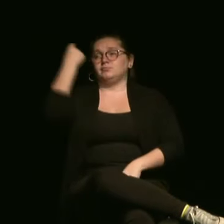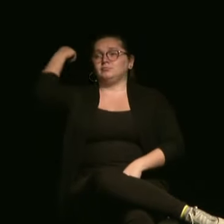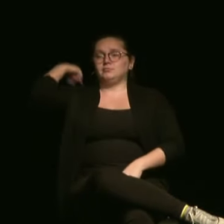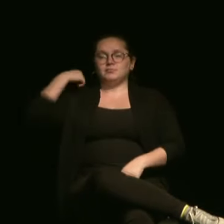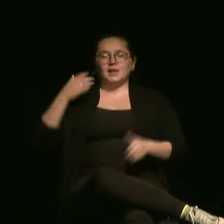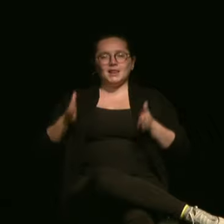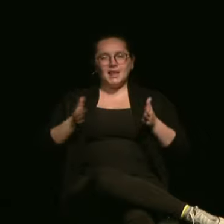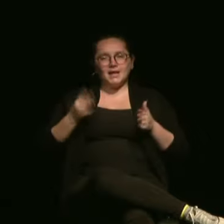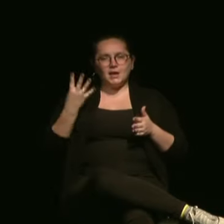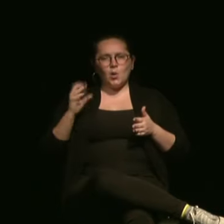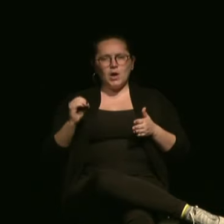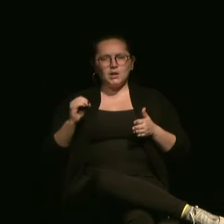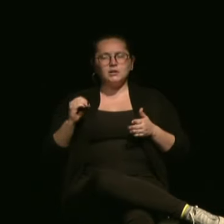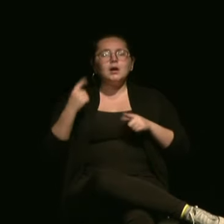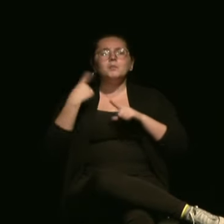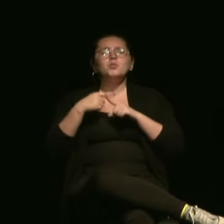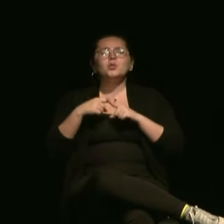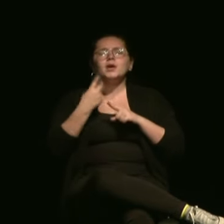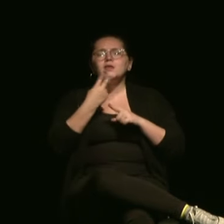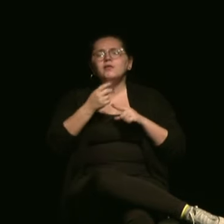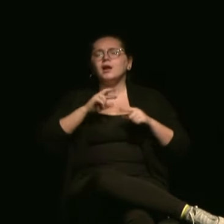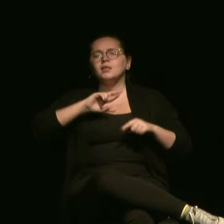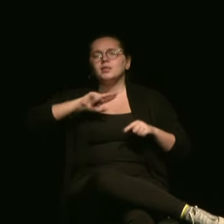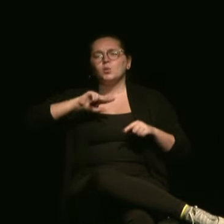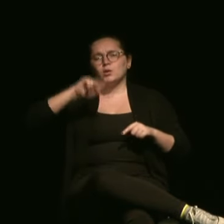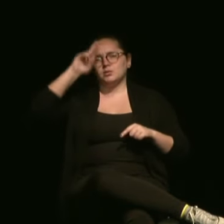não fez um filme histórico?